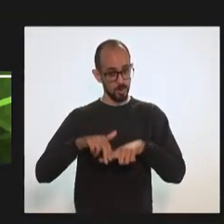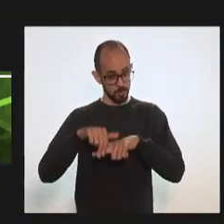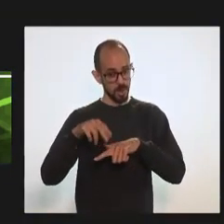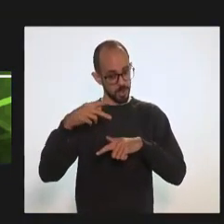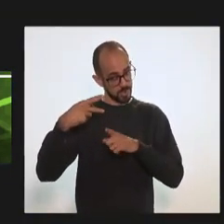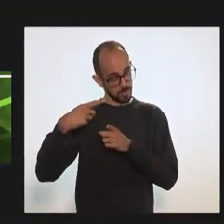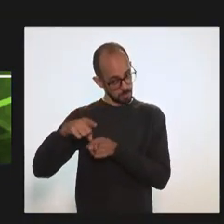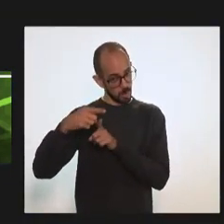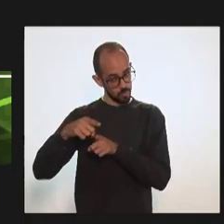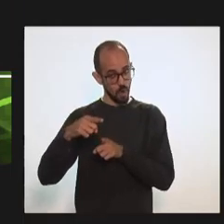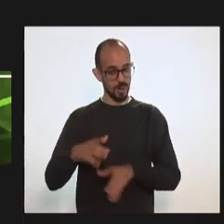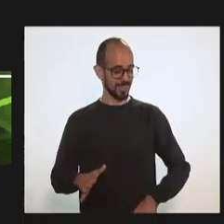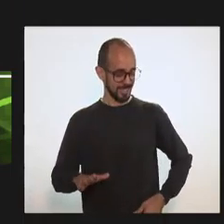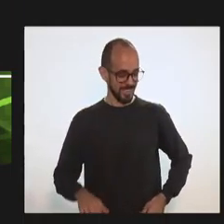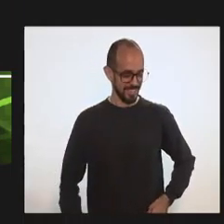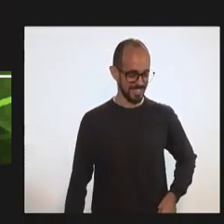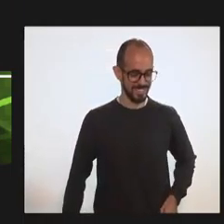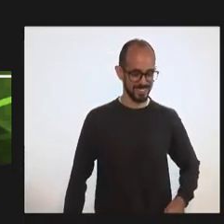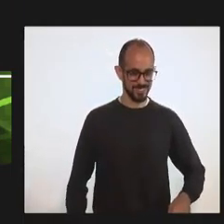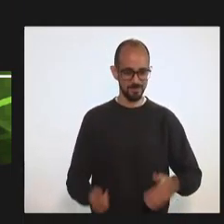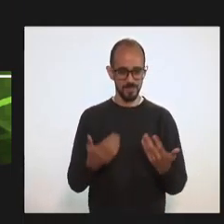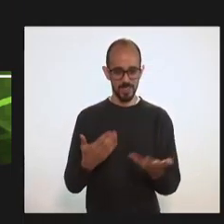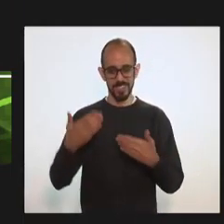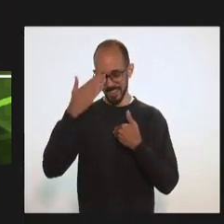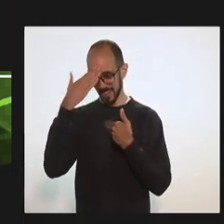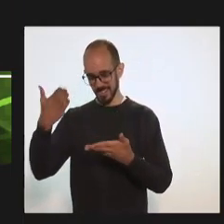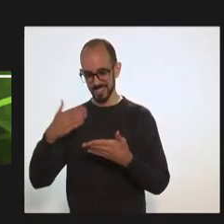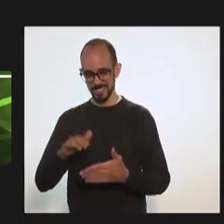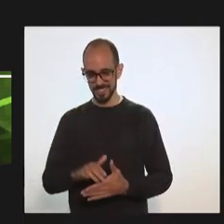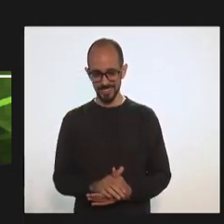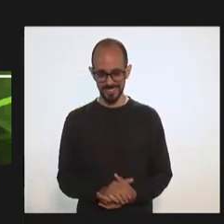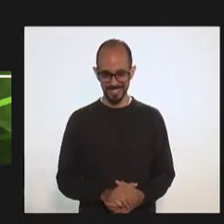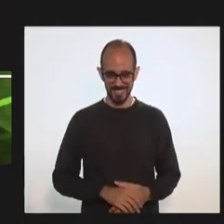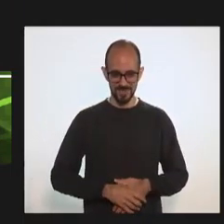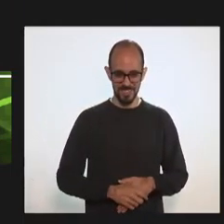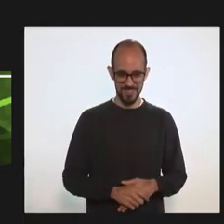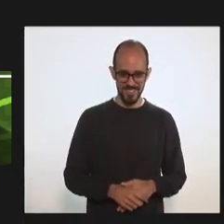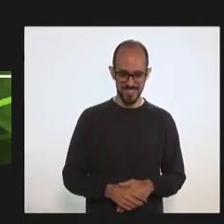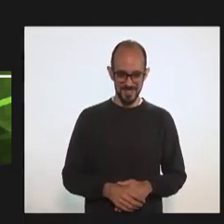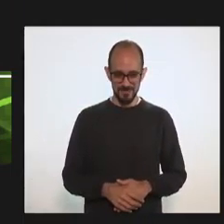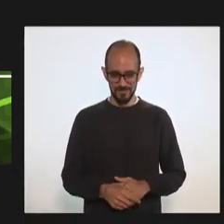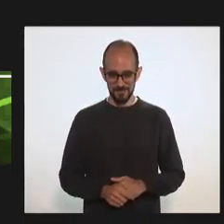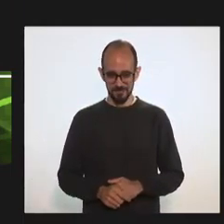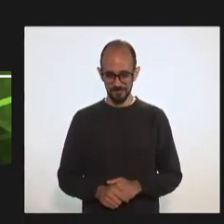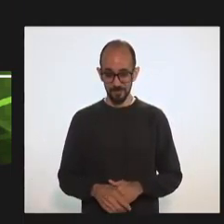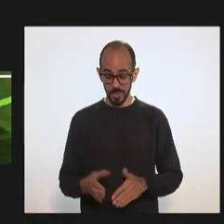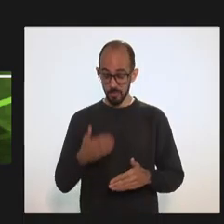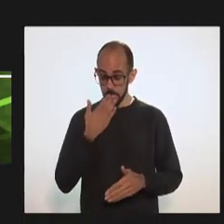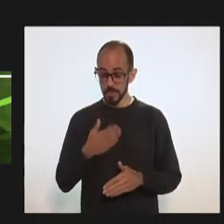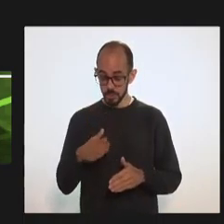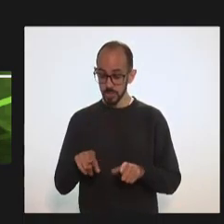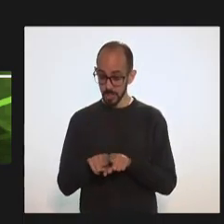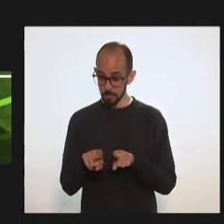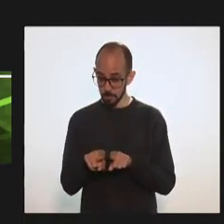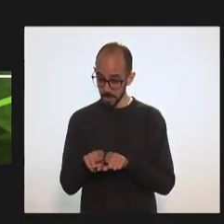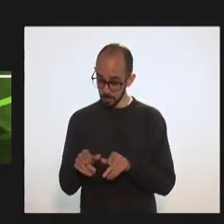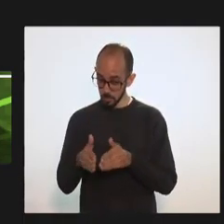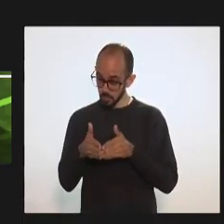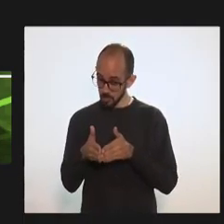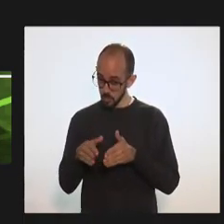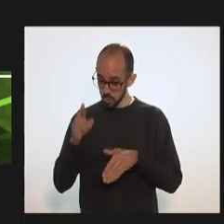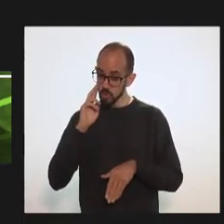não, senhor. O dia da caça e o dia do caçador. Olha o que vocês estão fazendo com o meu amigo, ó. Tá medindo pressão de 10 em 10 minutos.